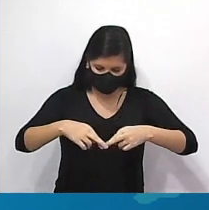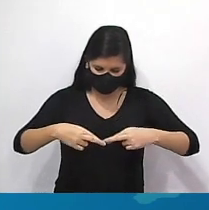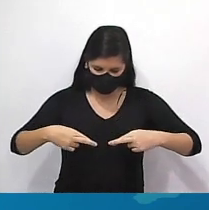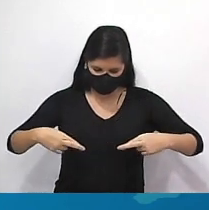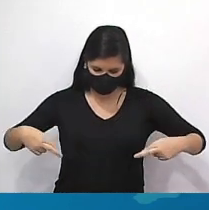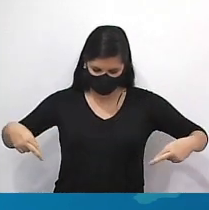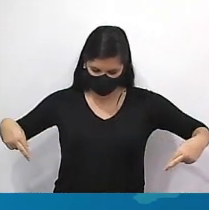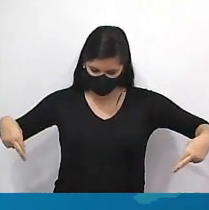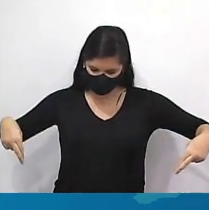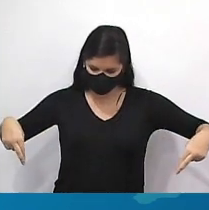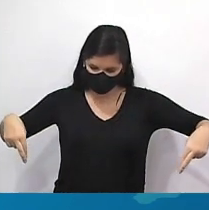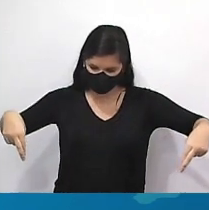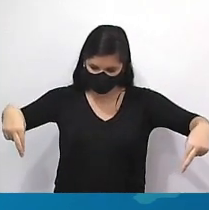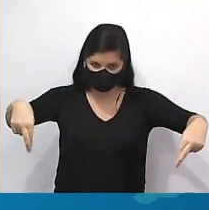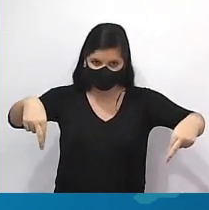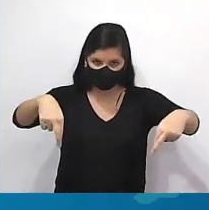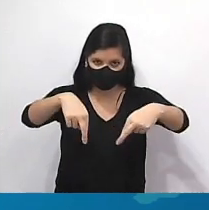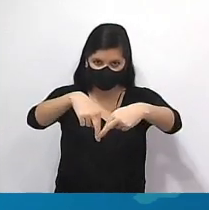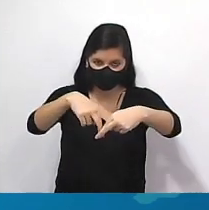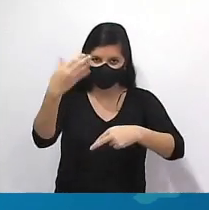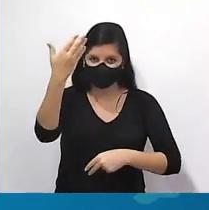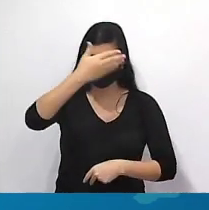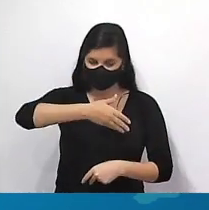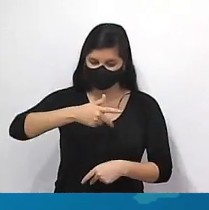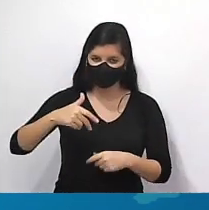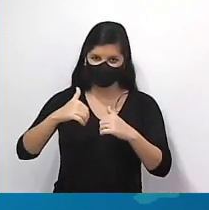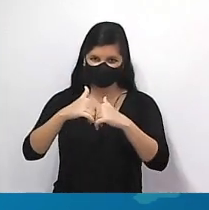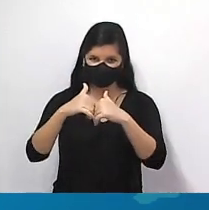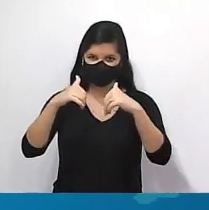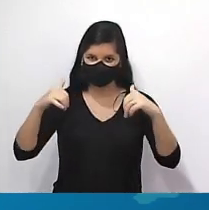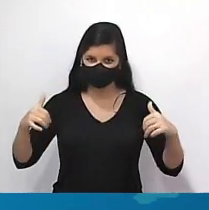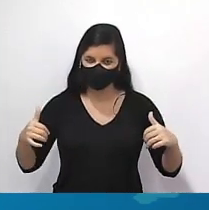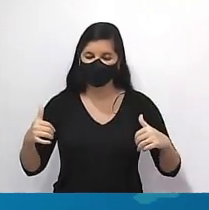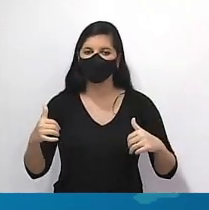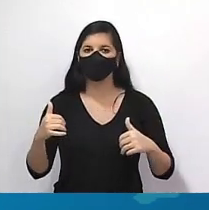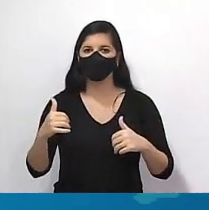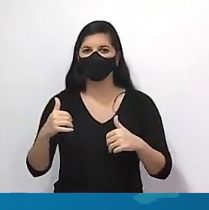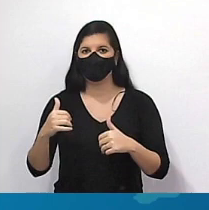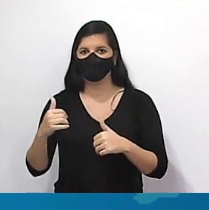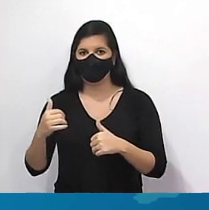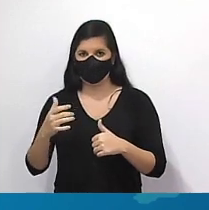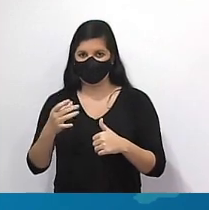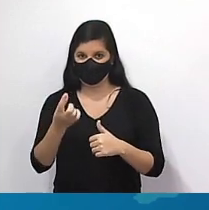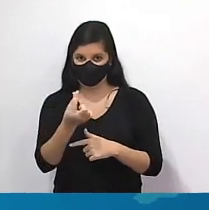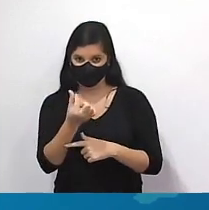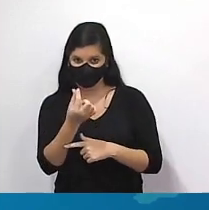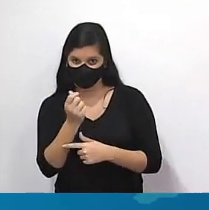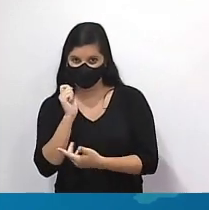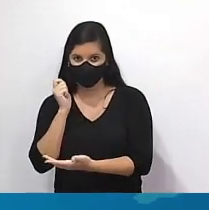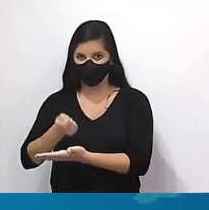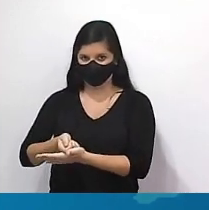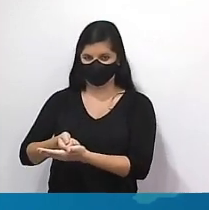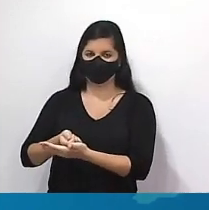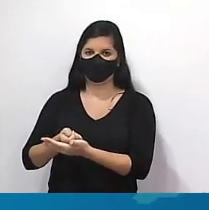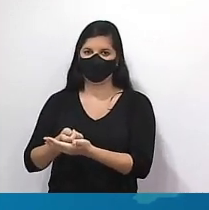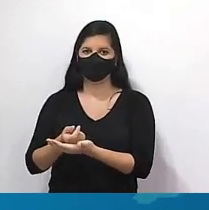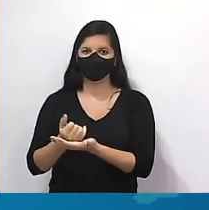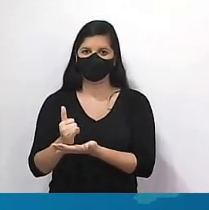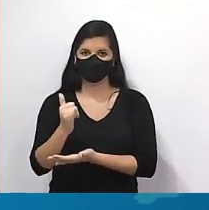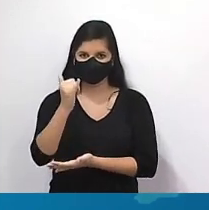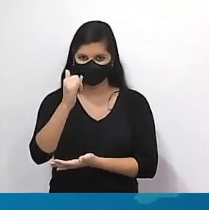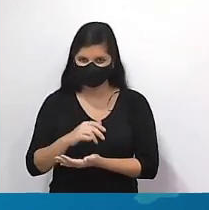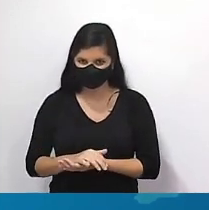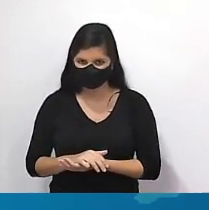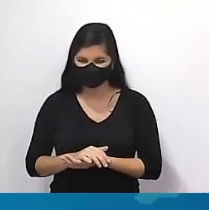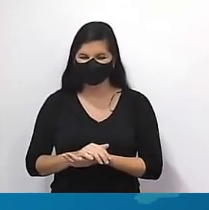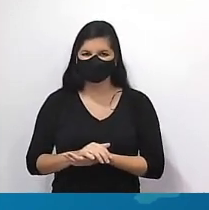partir dessa medição, eles iriam separar quanto que você tinha que doar, ou seja, né, pagar de tributo